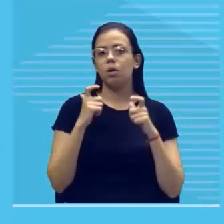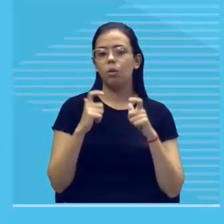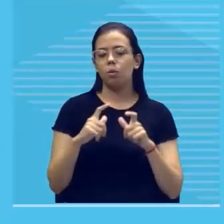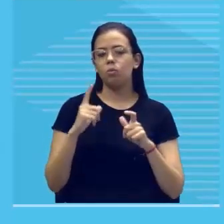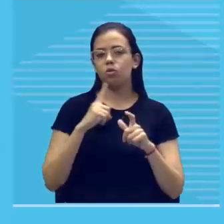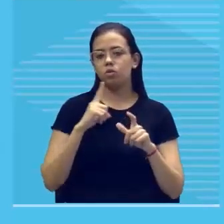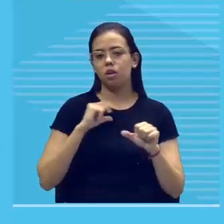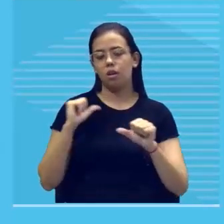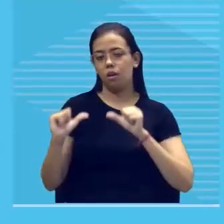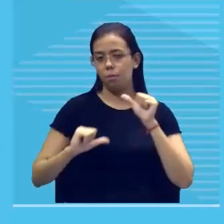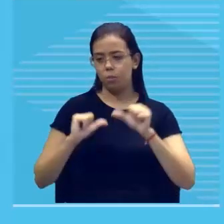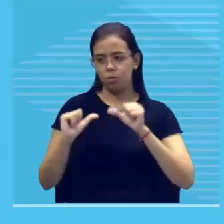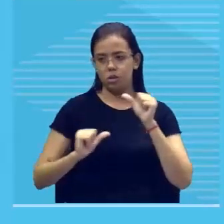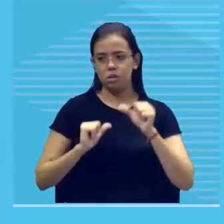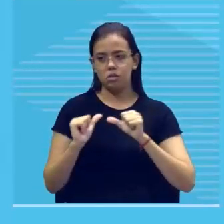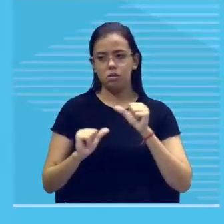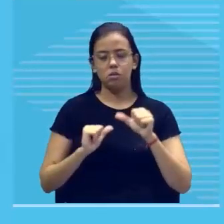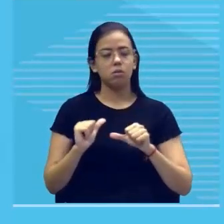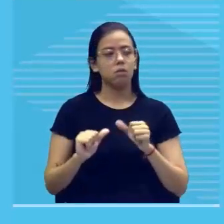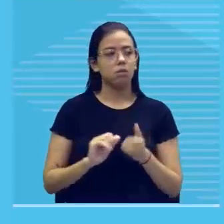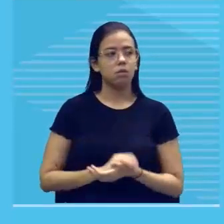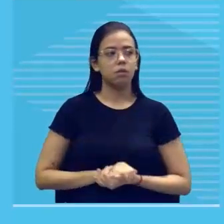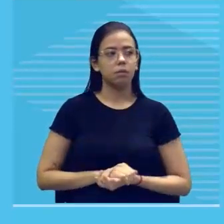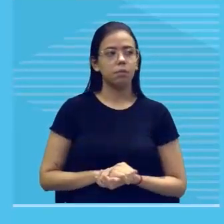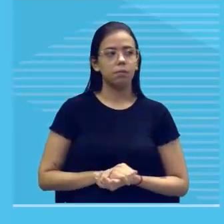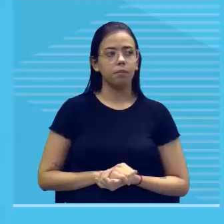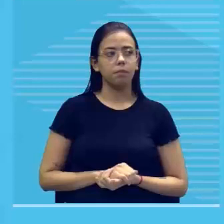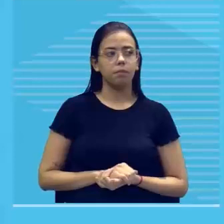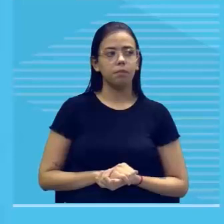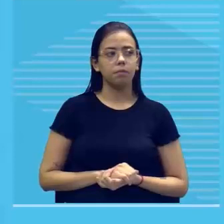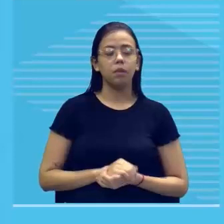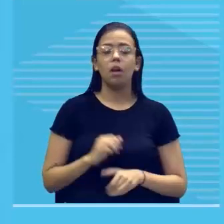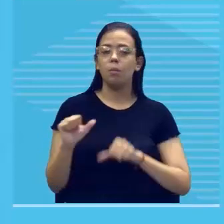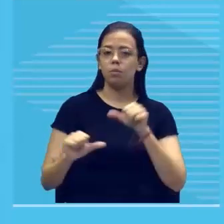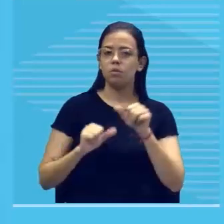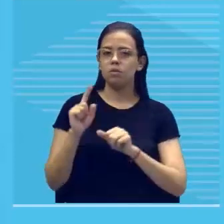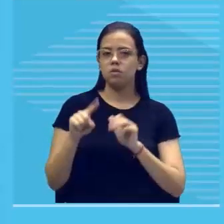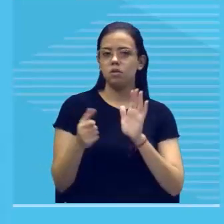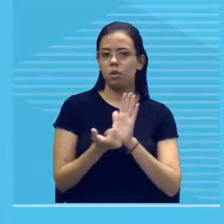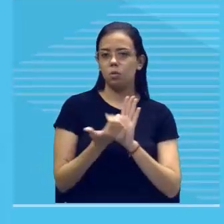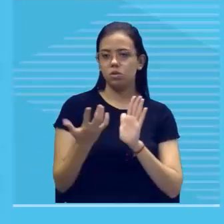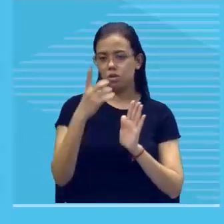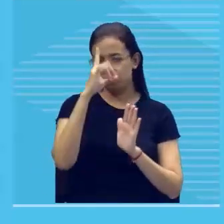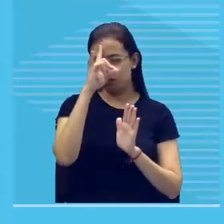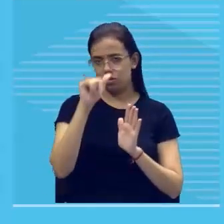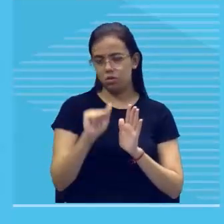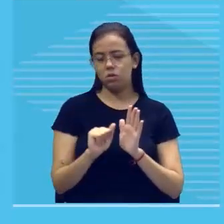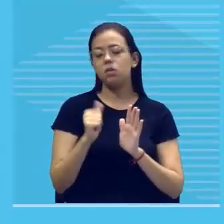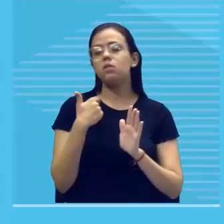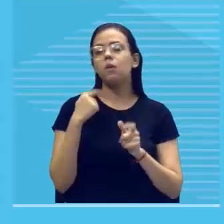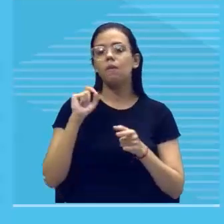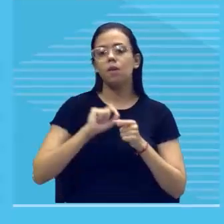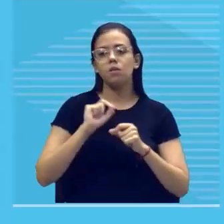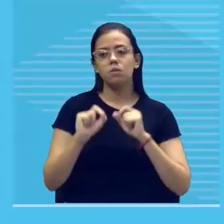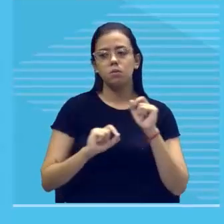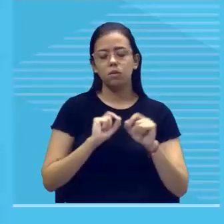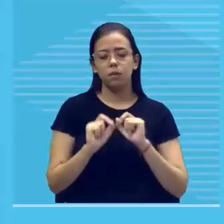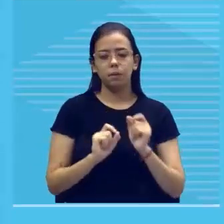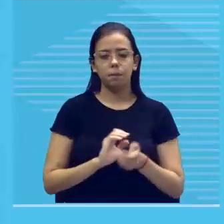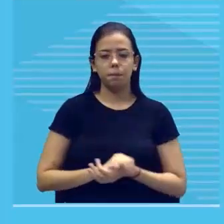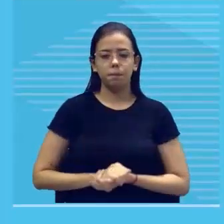sua variável a sua variável está em dias que que eu vou fazer